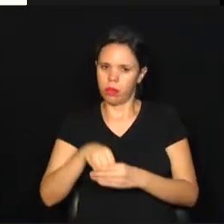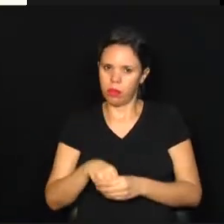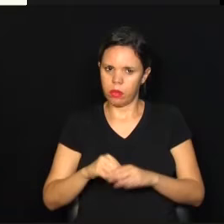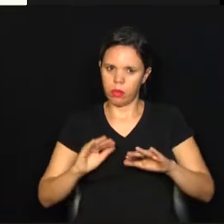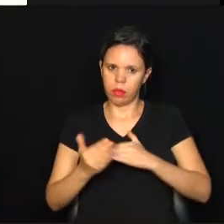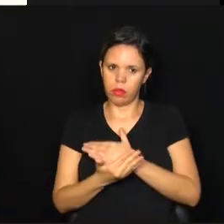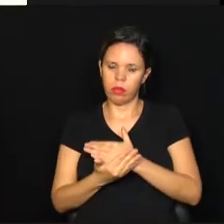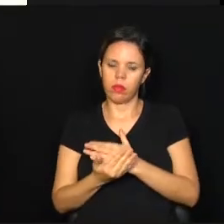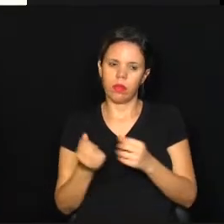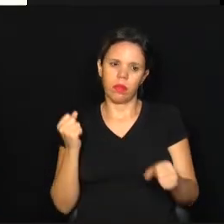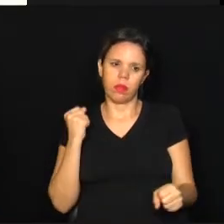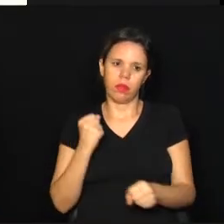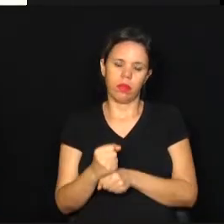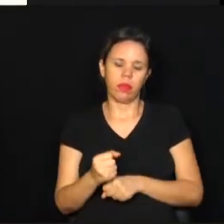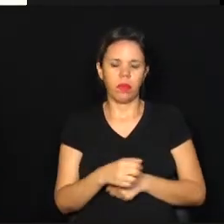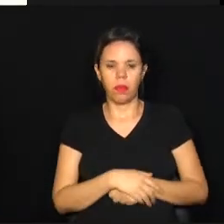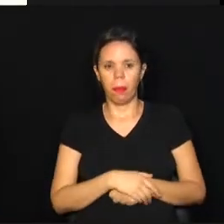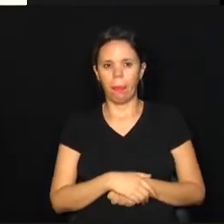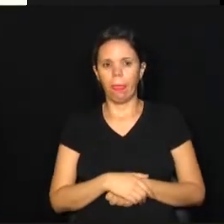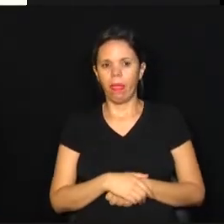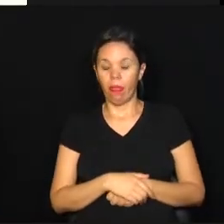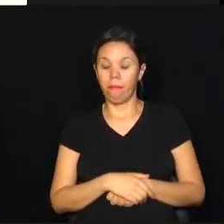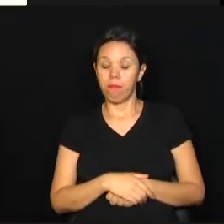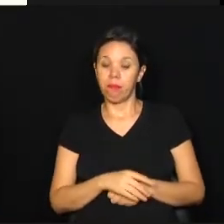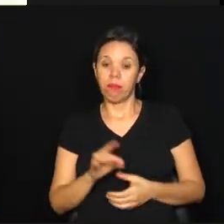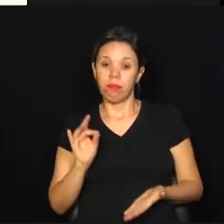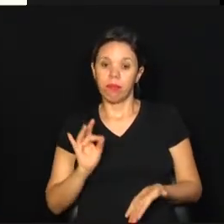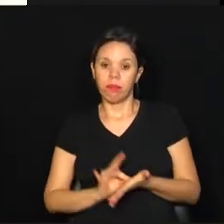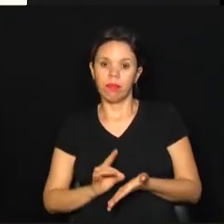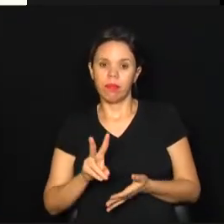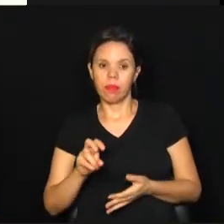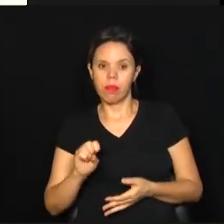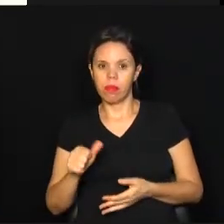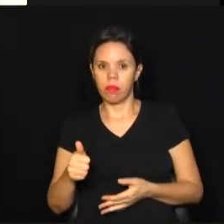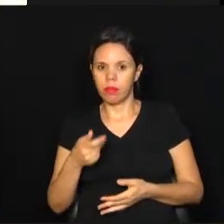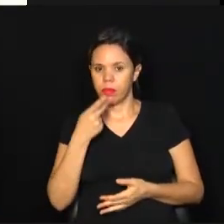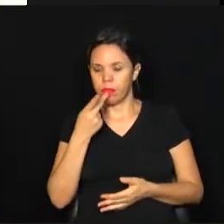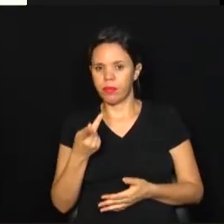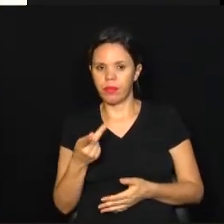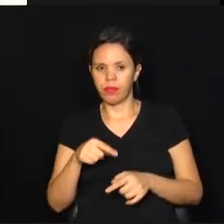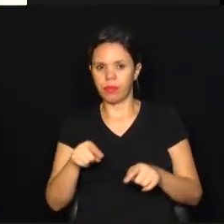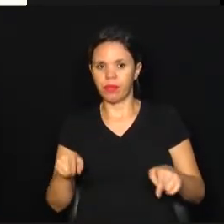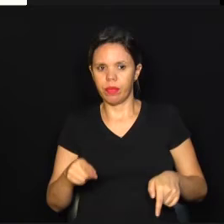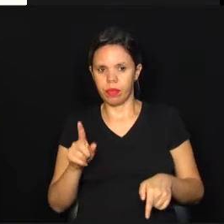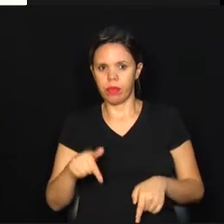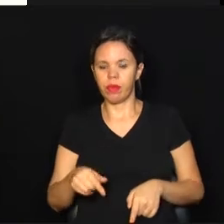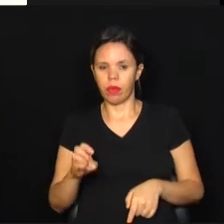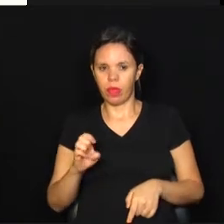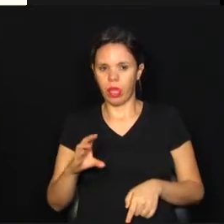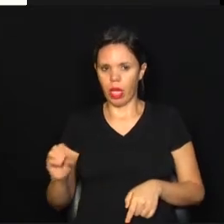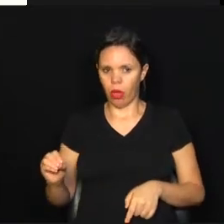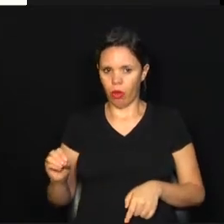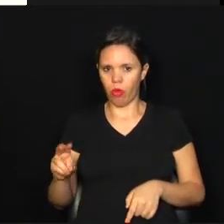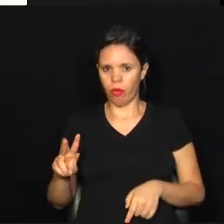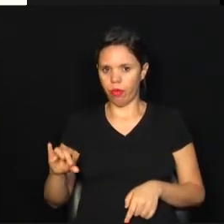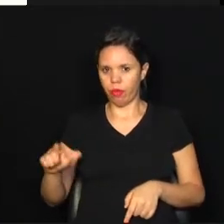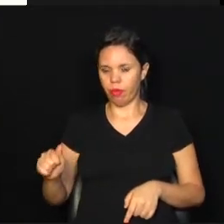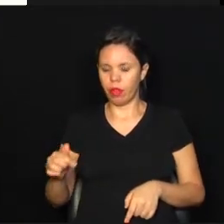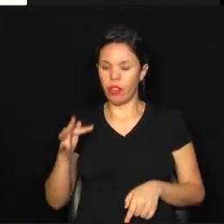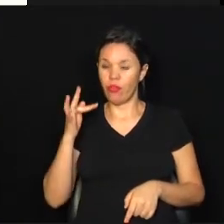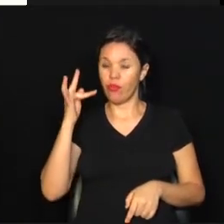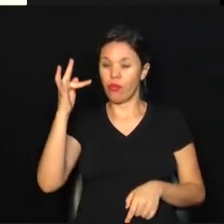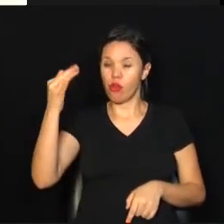bairro a ser construído. E realmente, a Vanessa colocou essa questão do loteamento, a Ecovila ficou para um debate